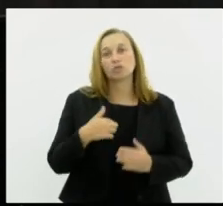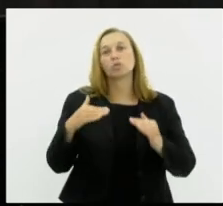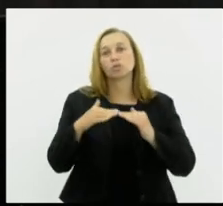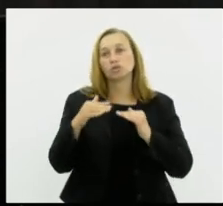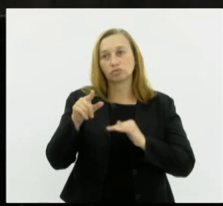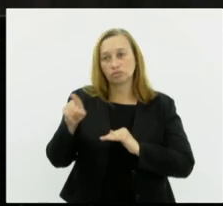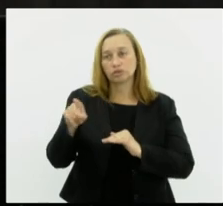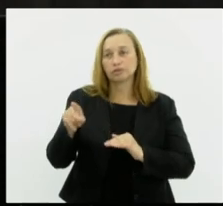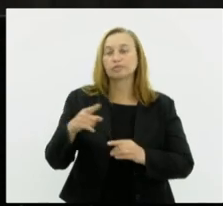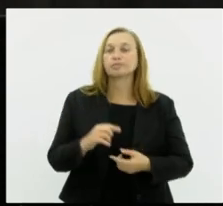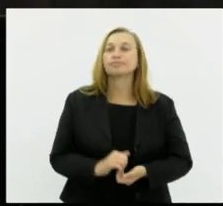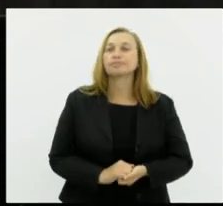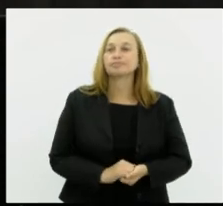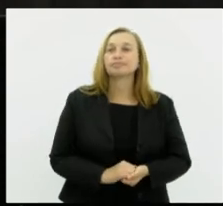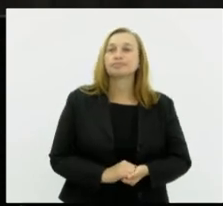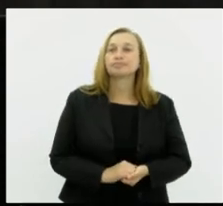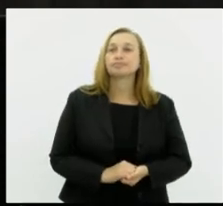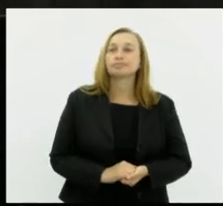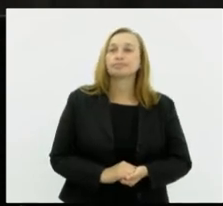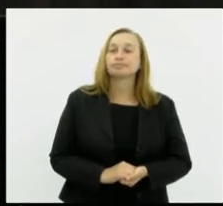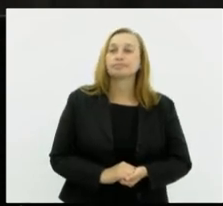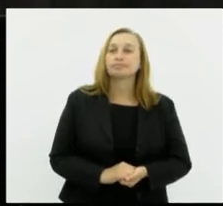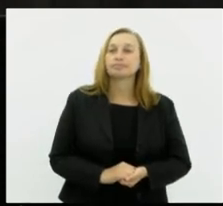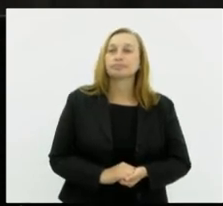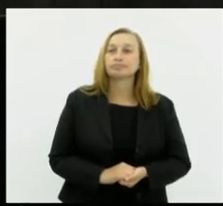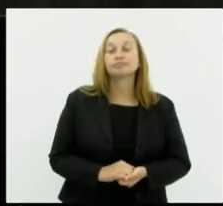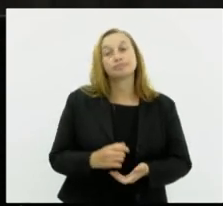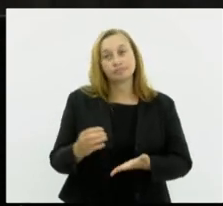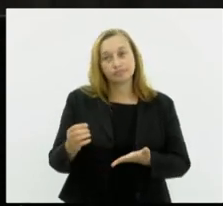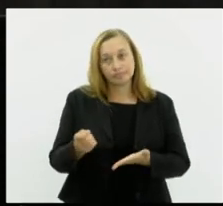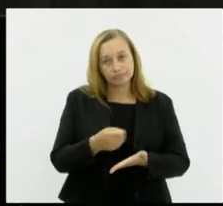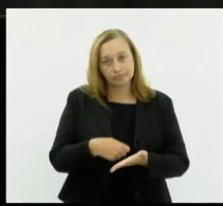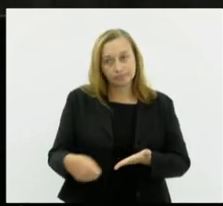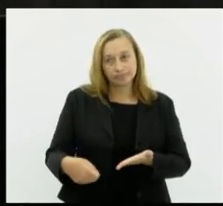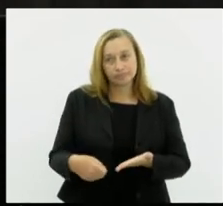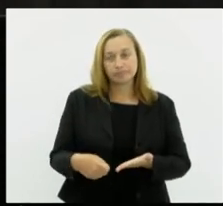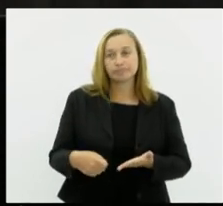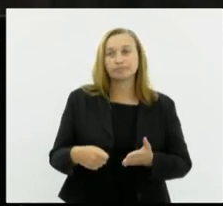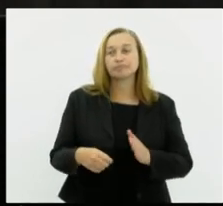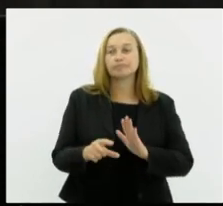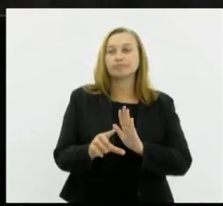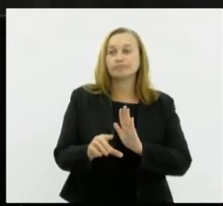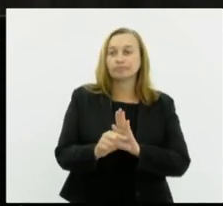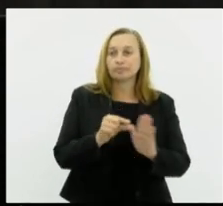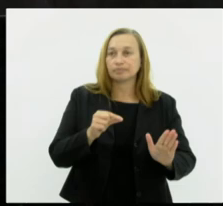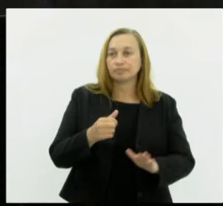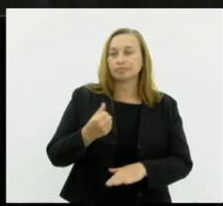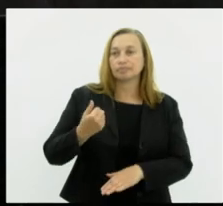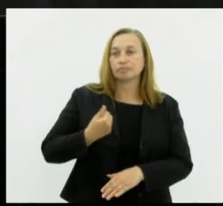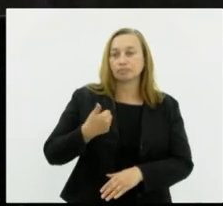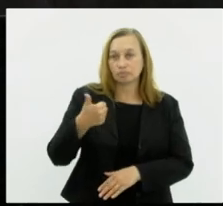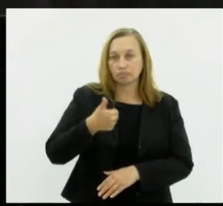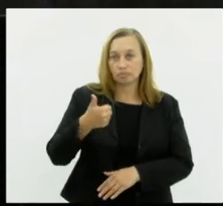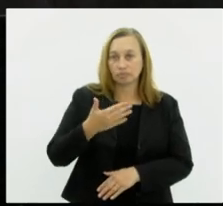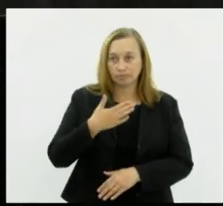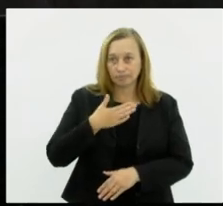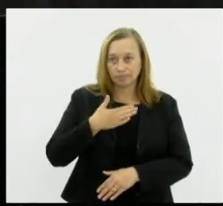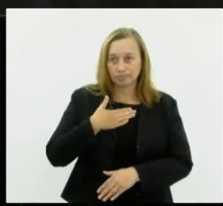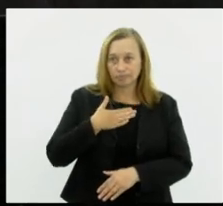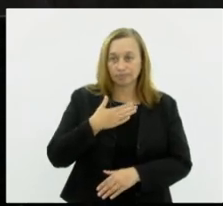ele, dizendo, e aqui escrevi, que a emenda 1, que era a minha,